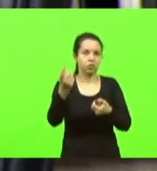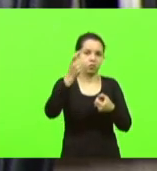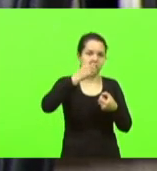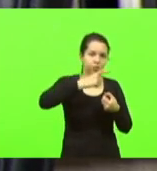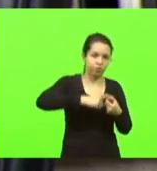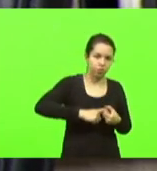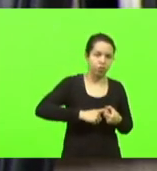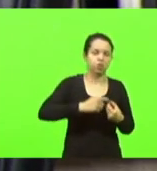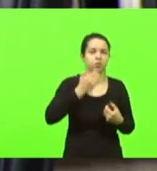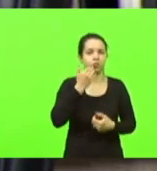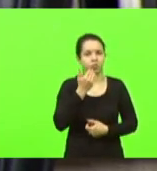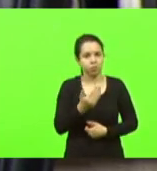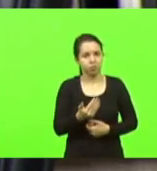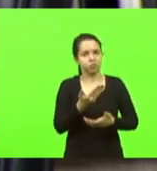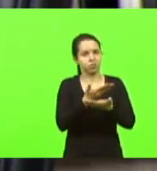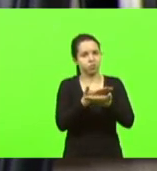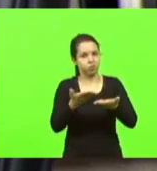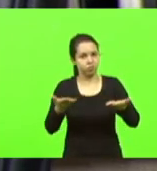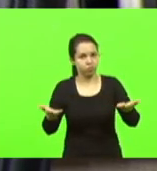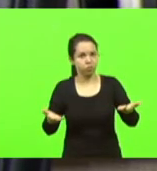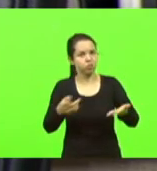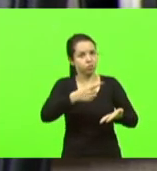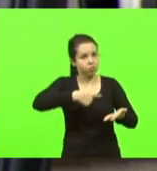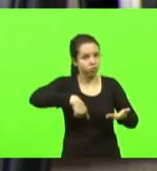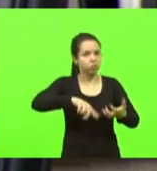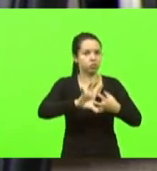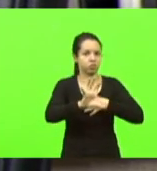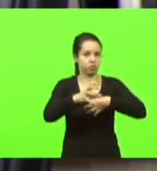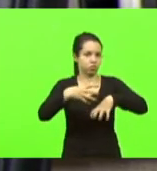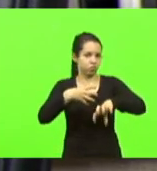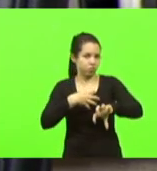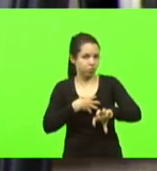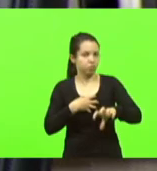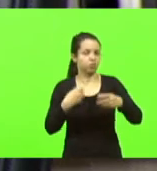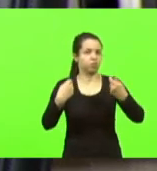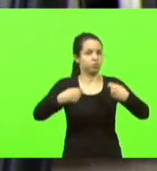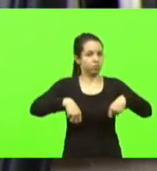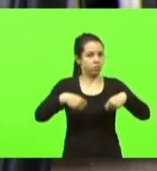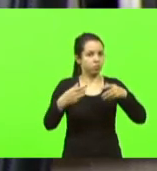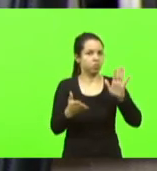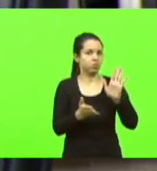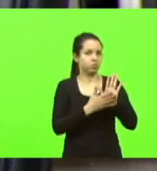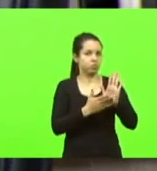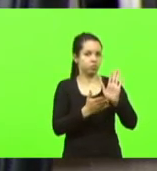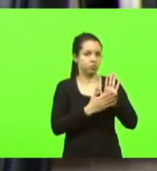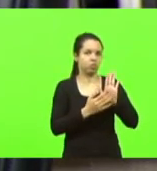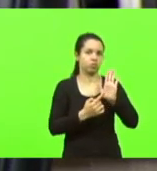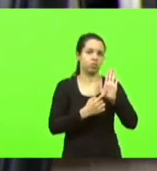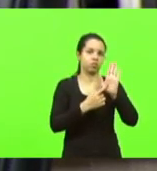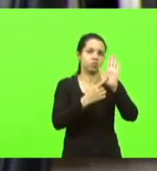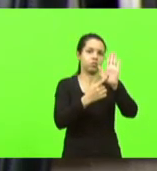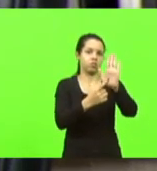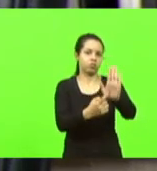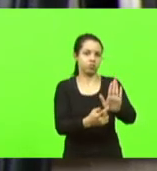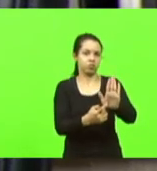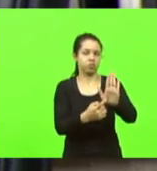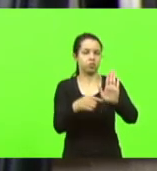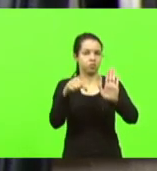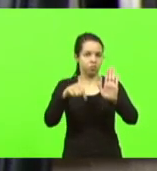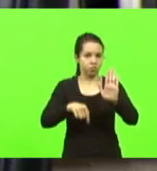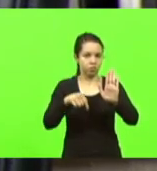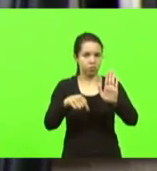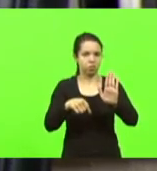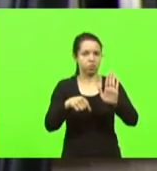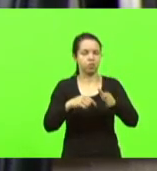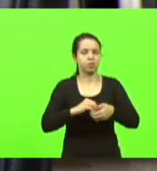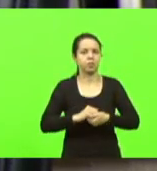pedir para os senhores que nós tenhamos sensibilidade Nessa proposta apresentada a seguir ao meu